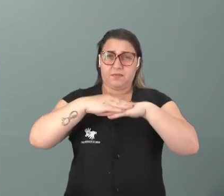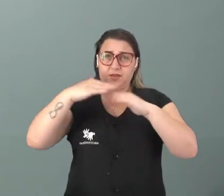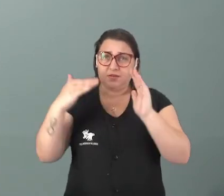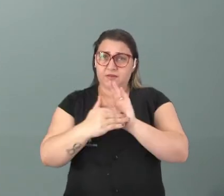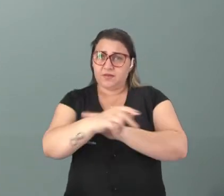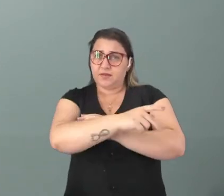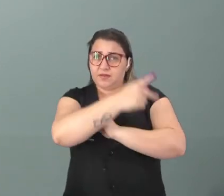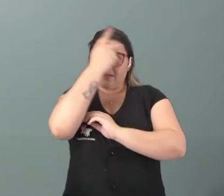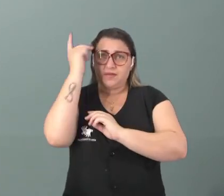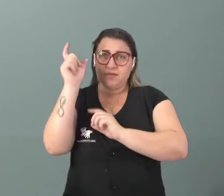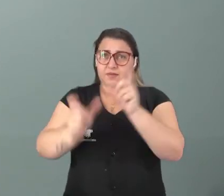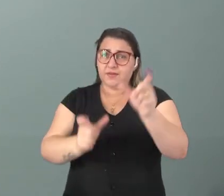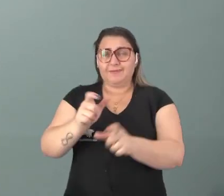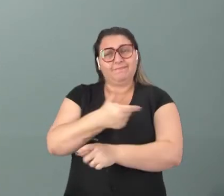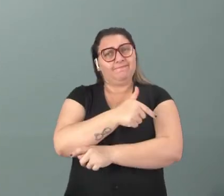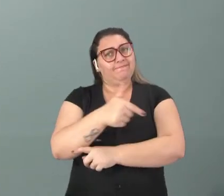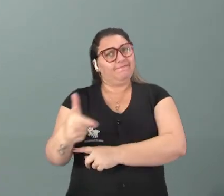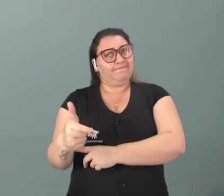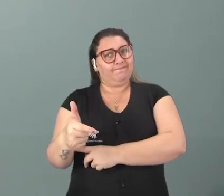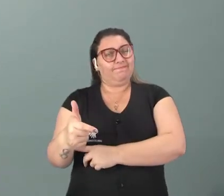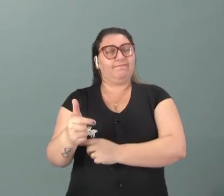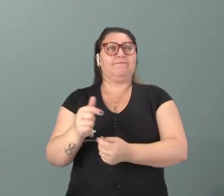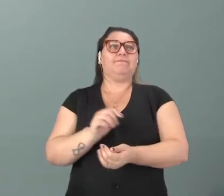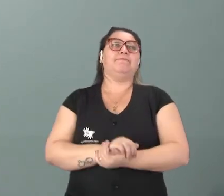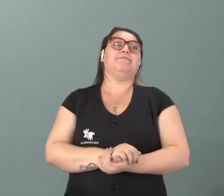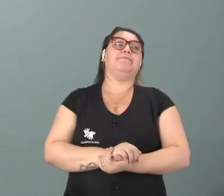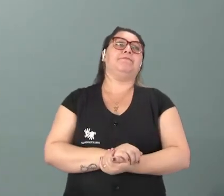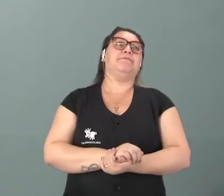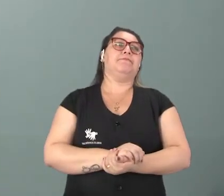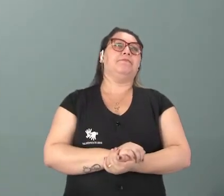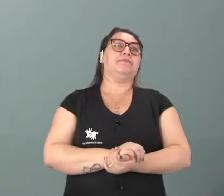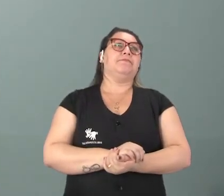todos? Não, não é mesmo?